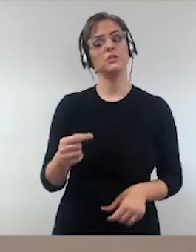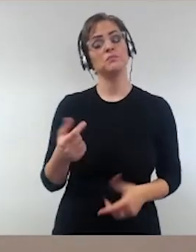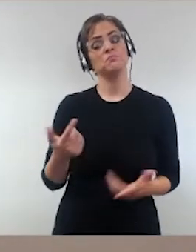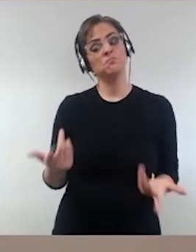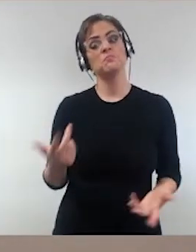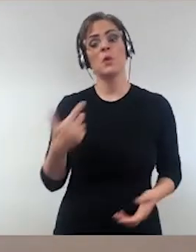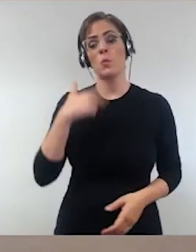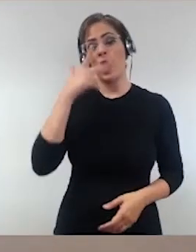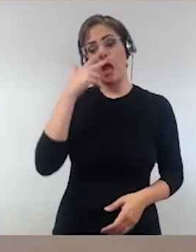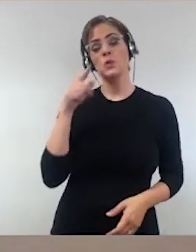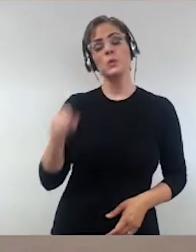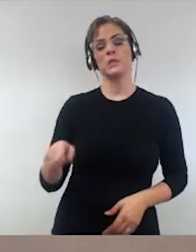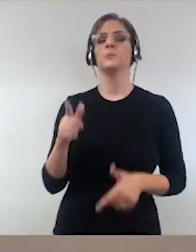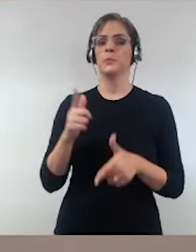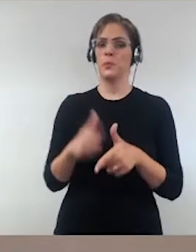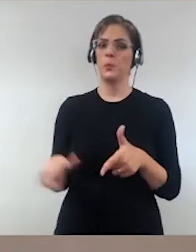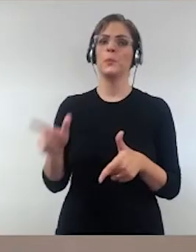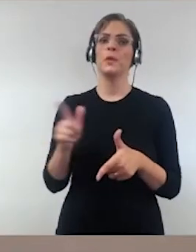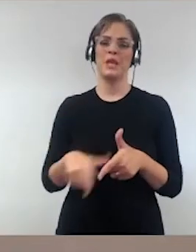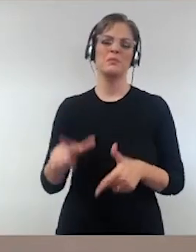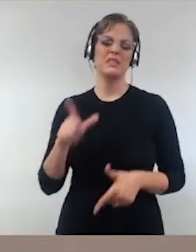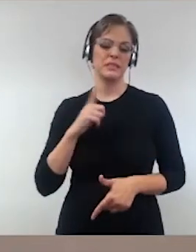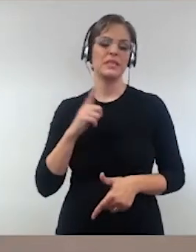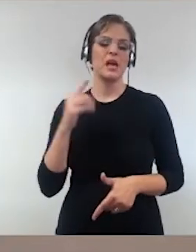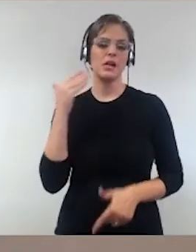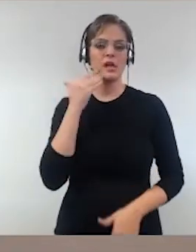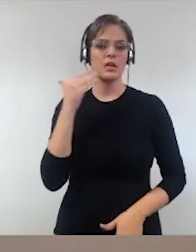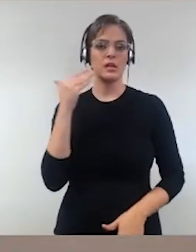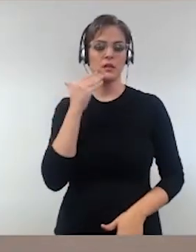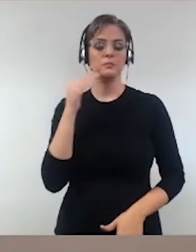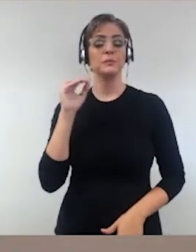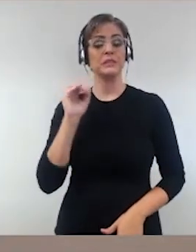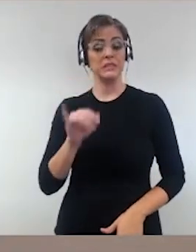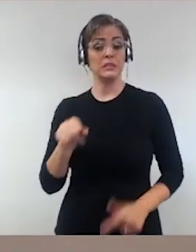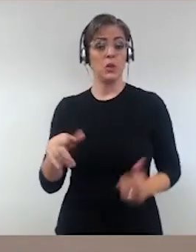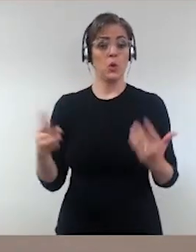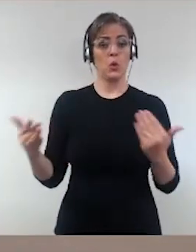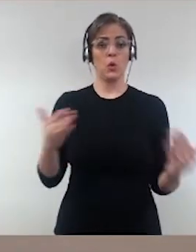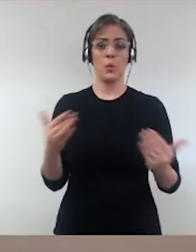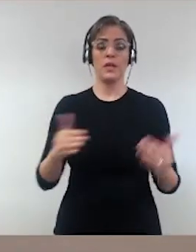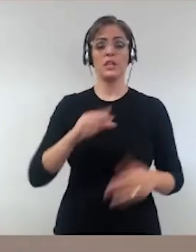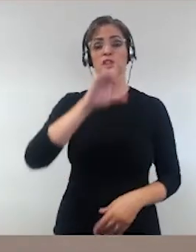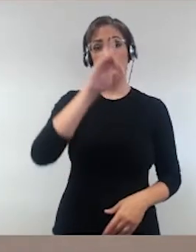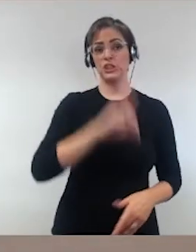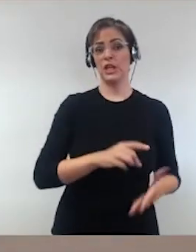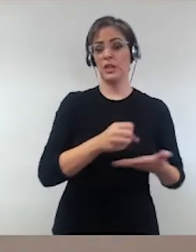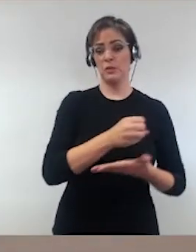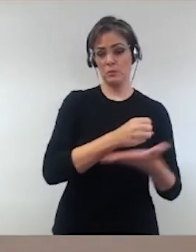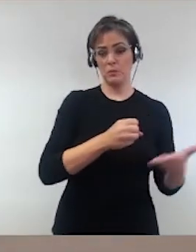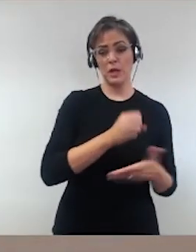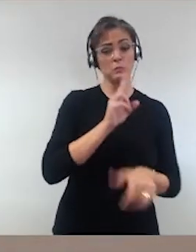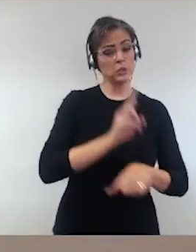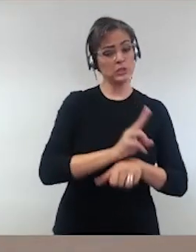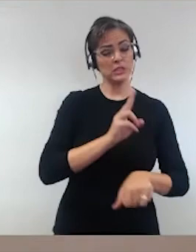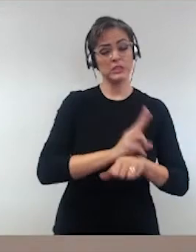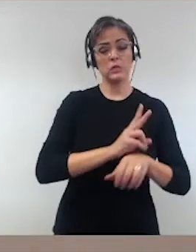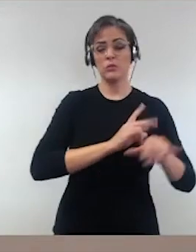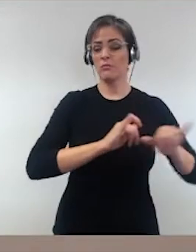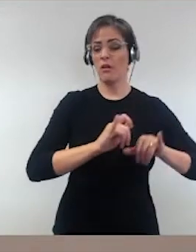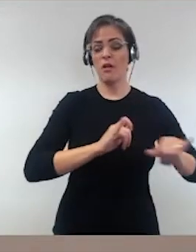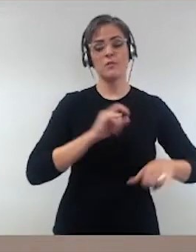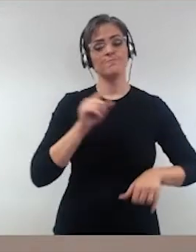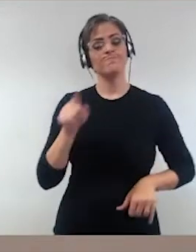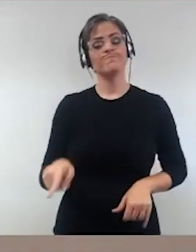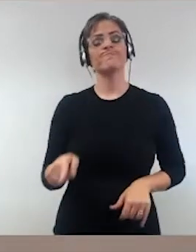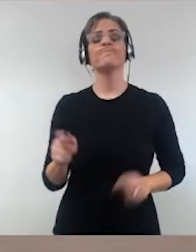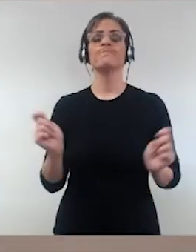tem problemas, e se a gente, de novo, confronta ele com o direito fundamental à proteção de dados, eventualmente a